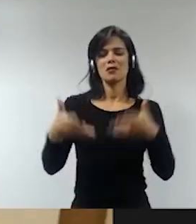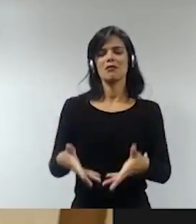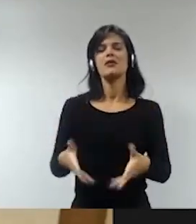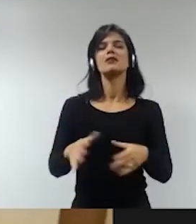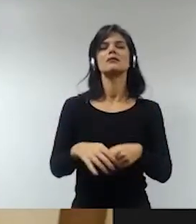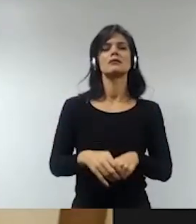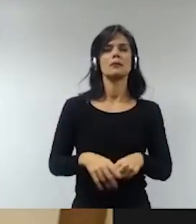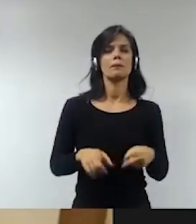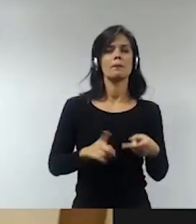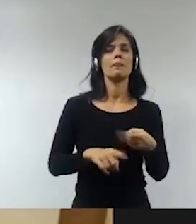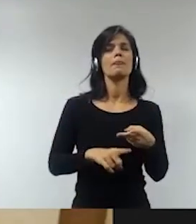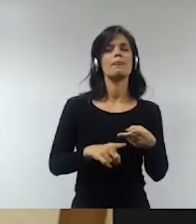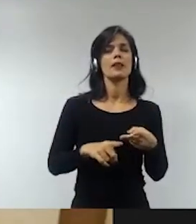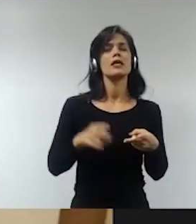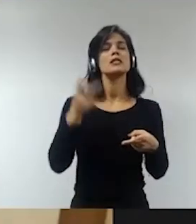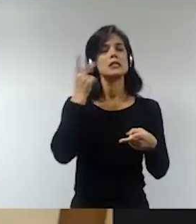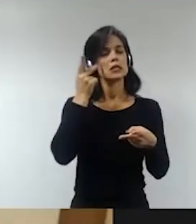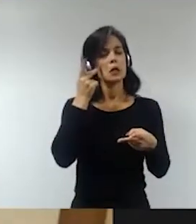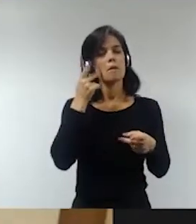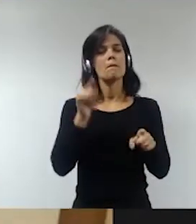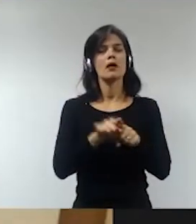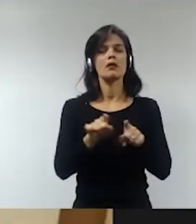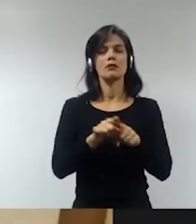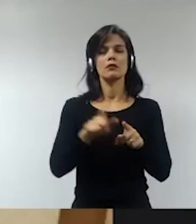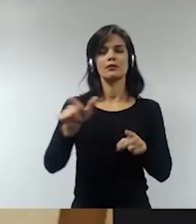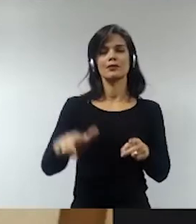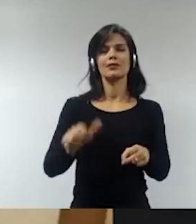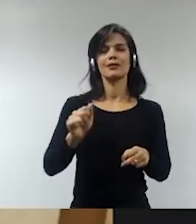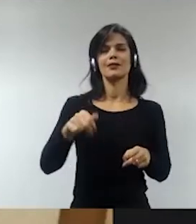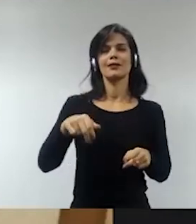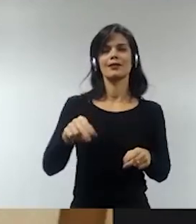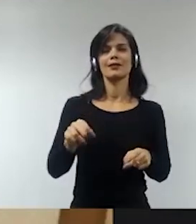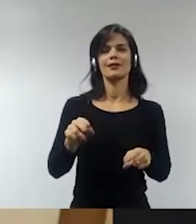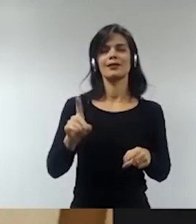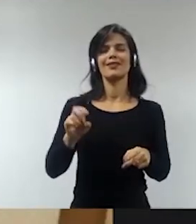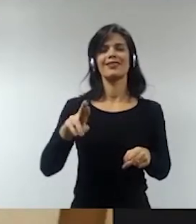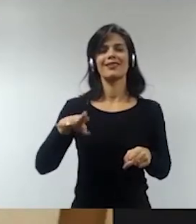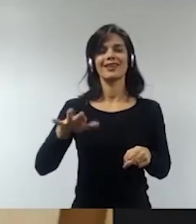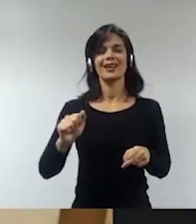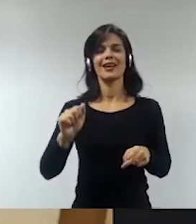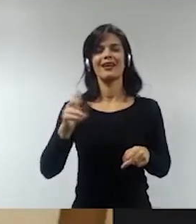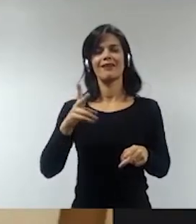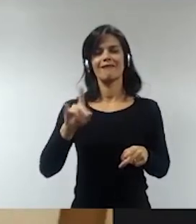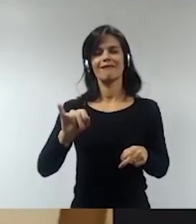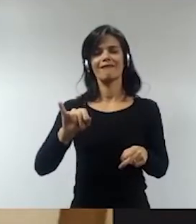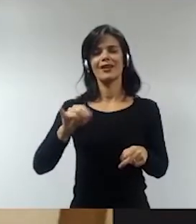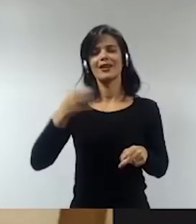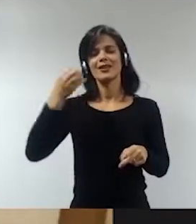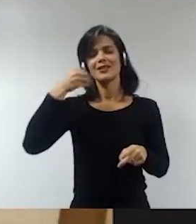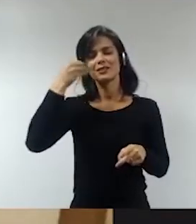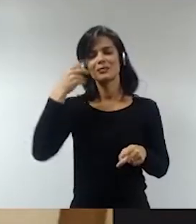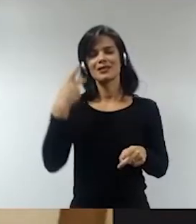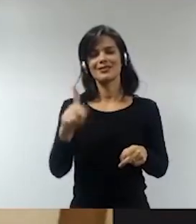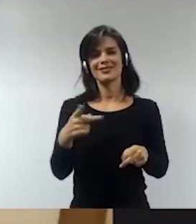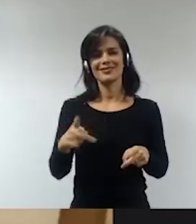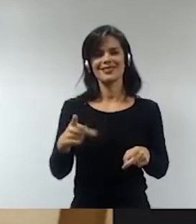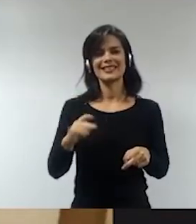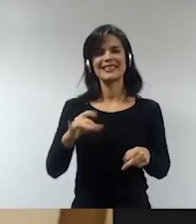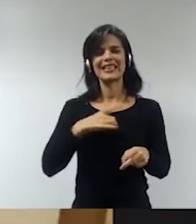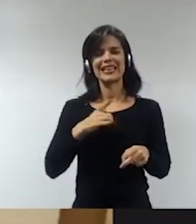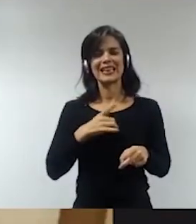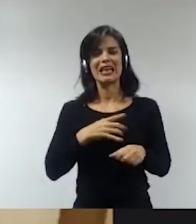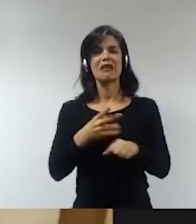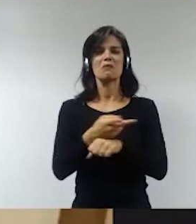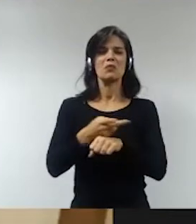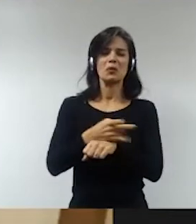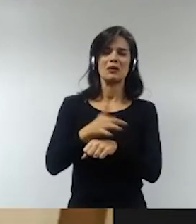ato. O Tribunal de Justiça de São Paulo, que a doutora Andréia aqui vai poder logo na sequência falar da experiência, se está dando certo, se tem gente procurando,